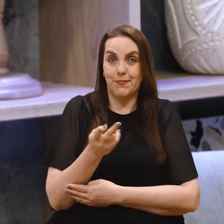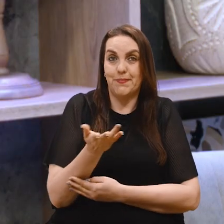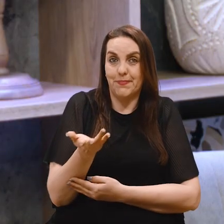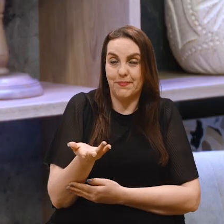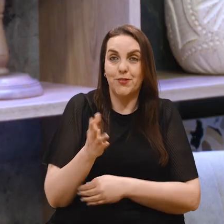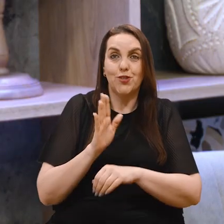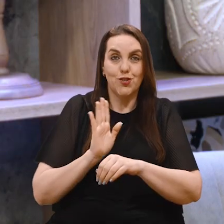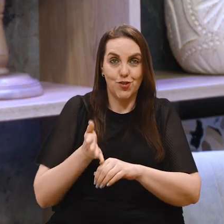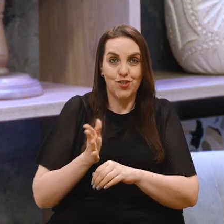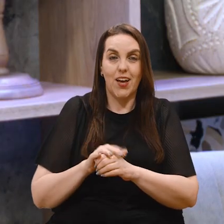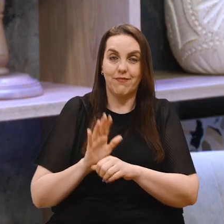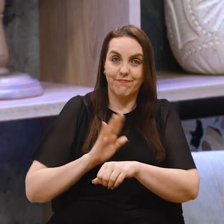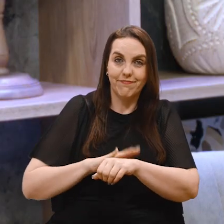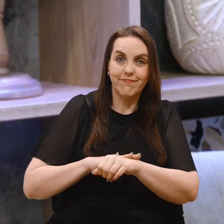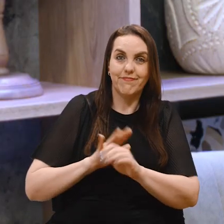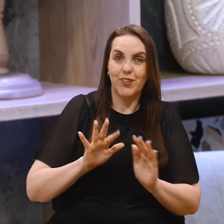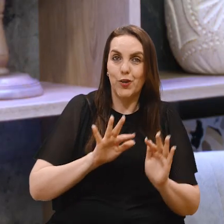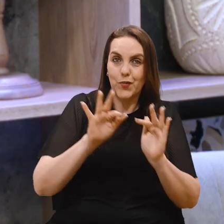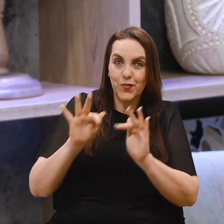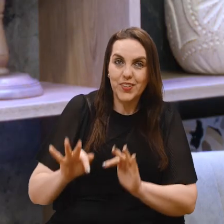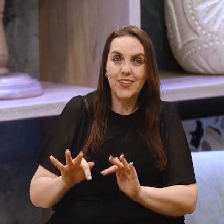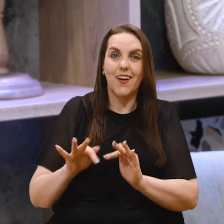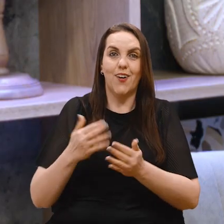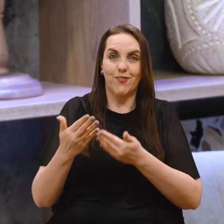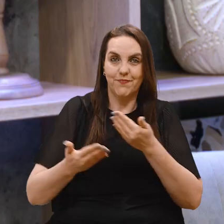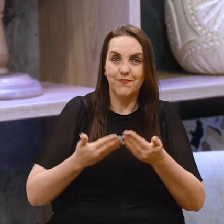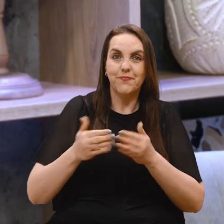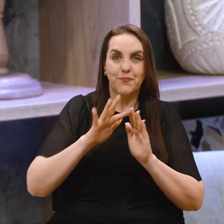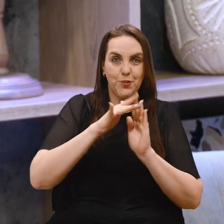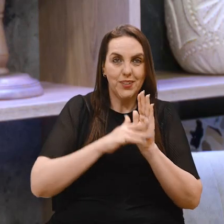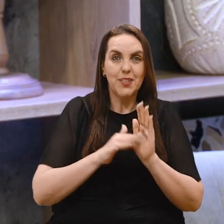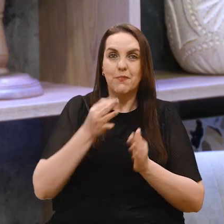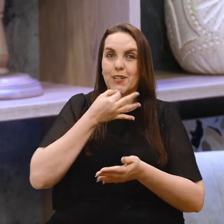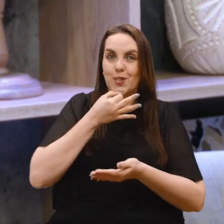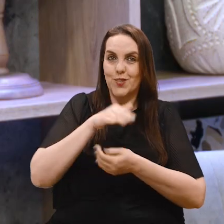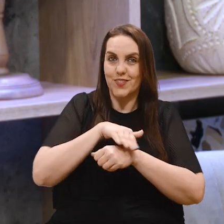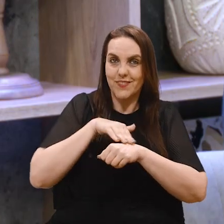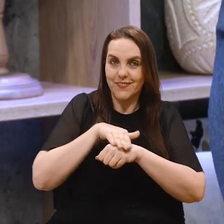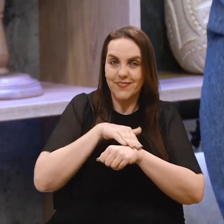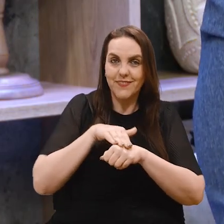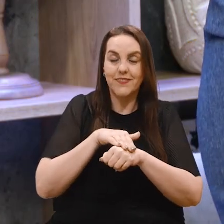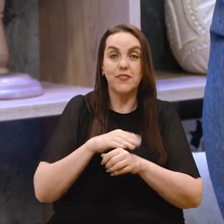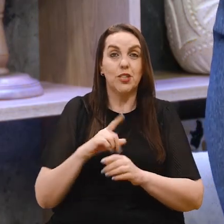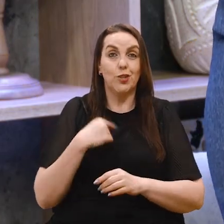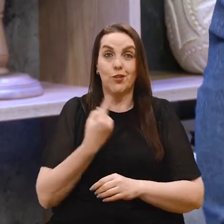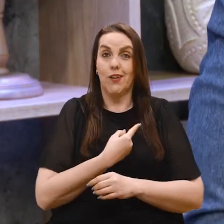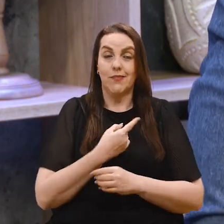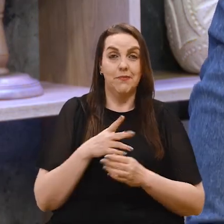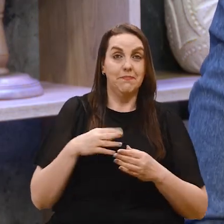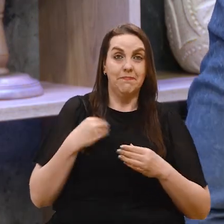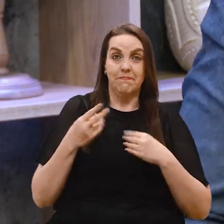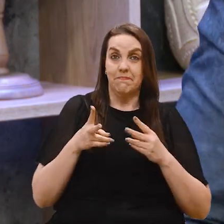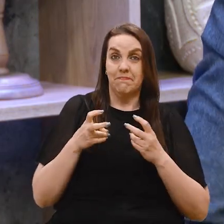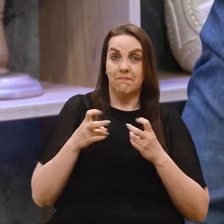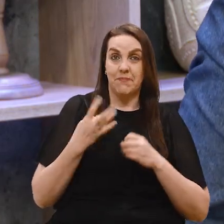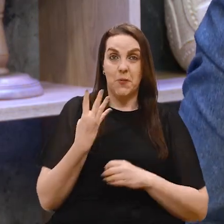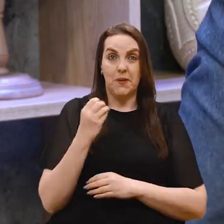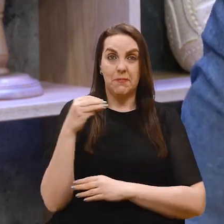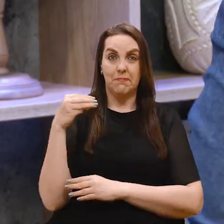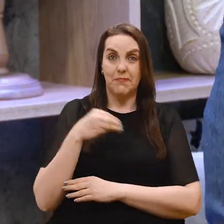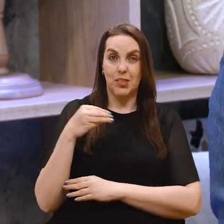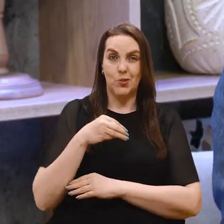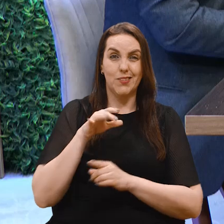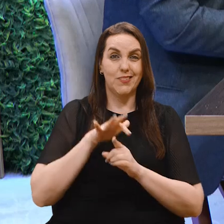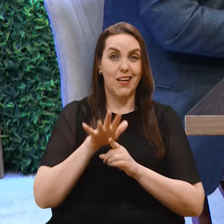estamos chegando ao final do nosso programa Caxias Conversa. A gente nem sente os 40 minutos passar, porque tem uma série de